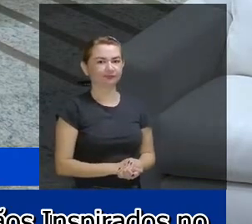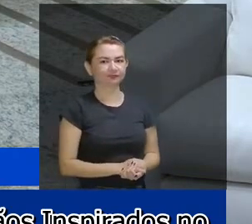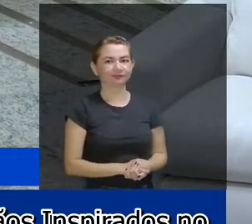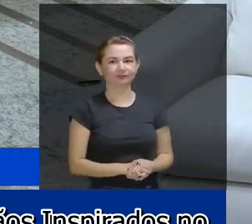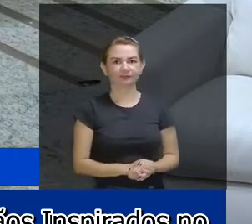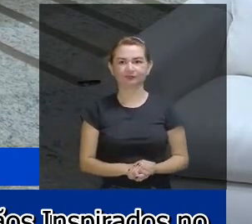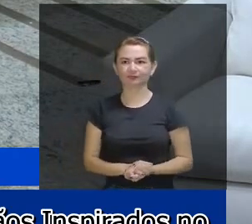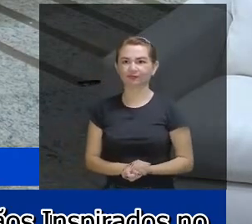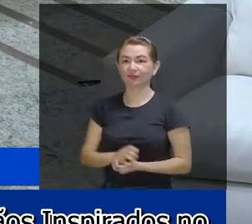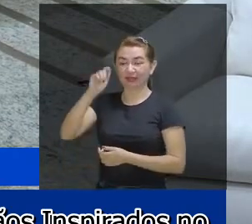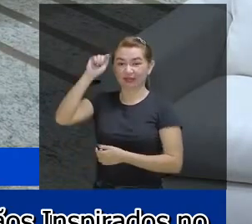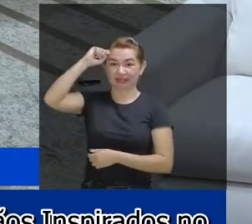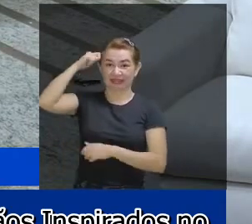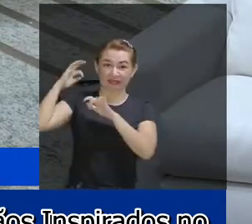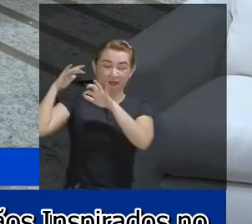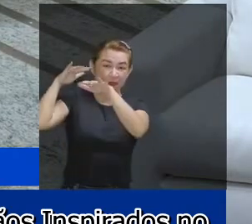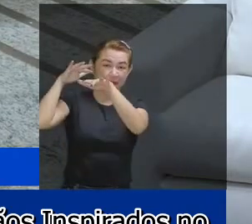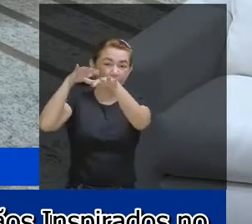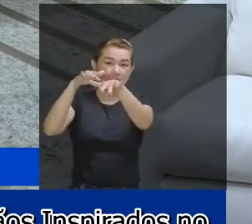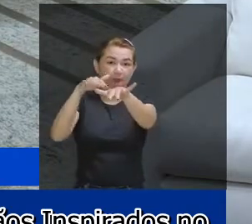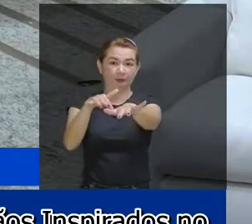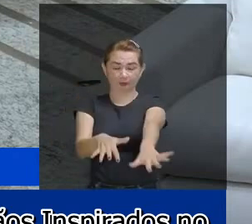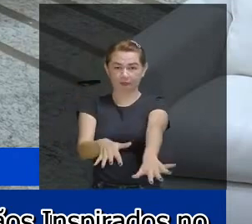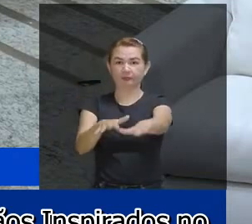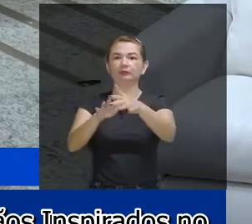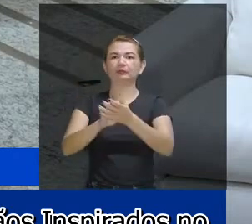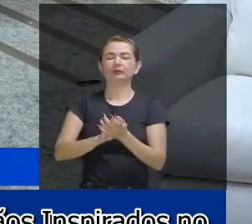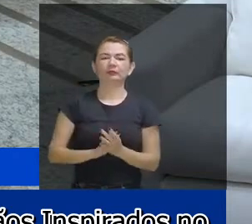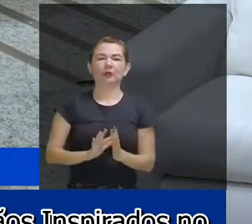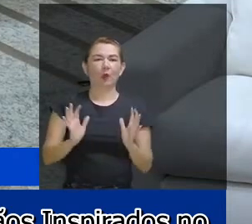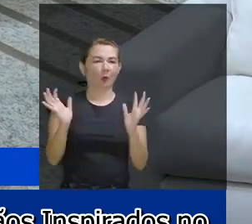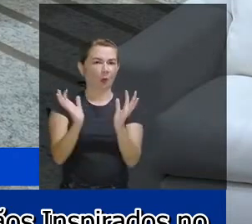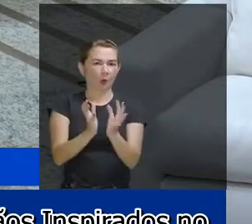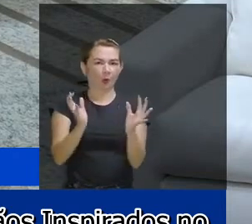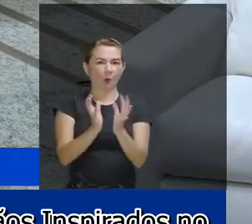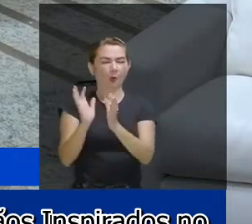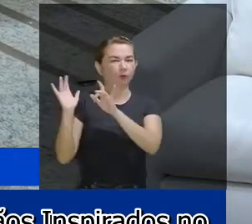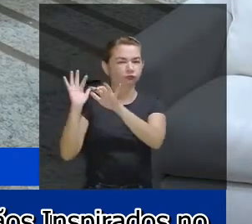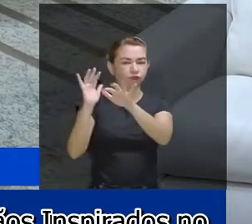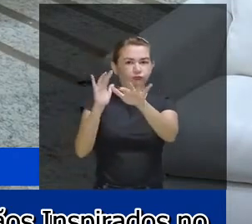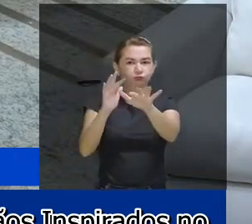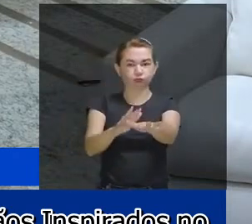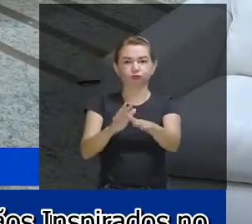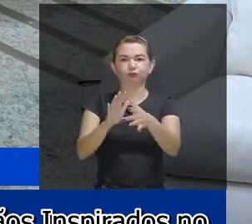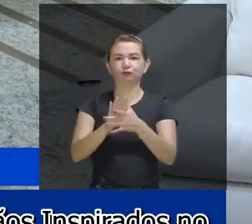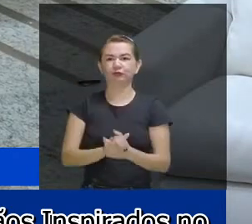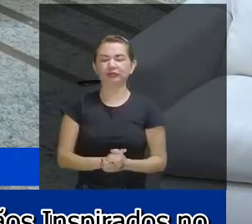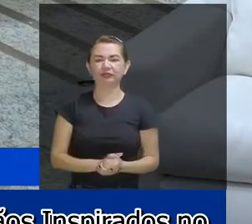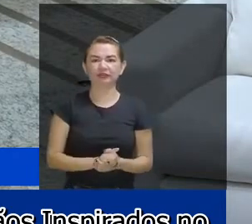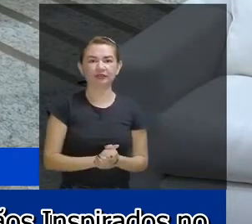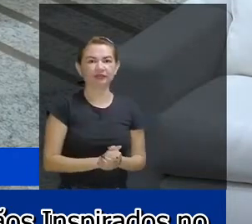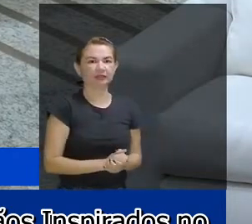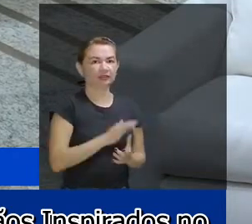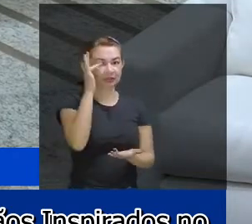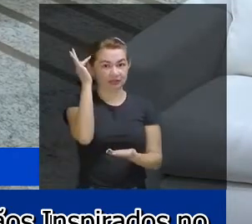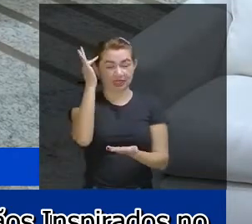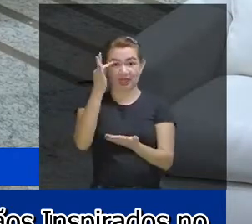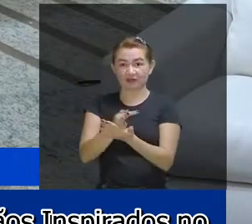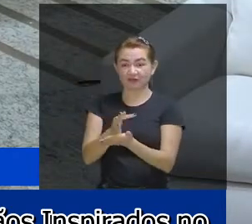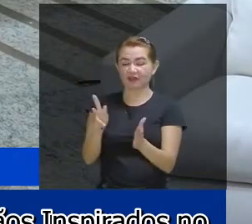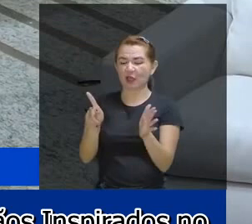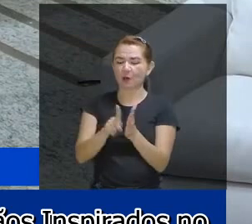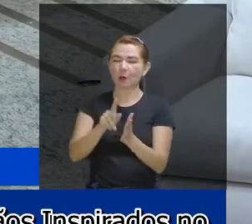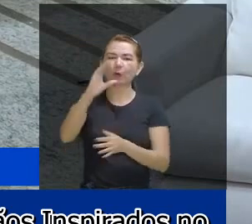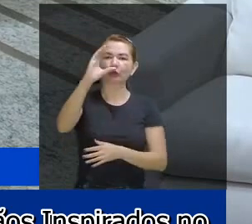Esses negros, crioulos, bantus, carregaram a fé dos